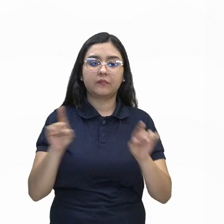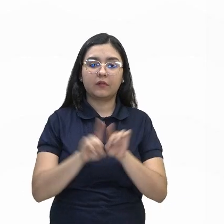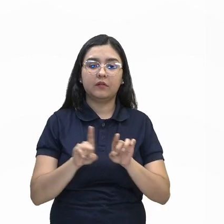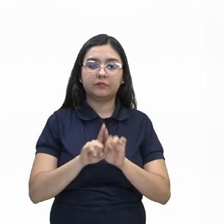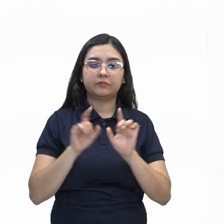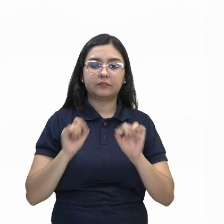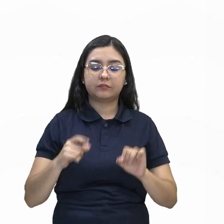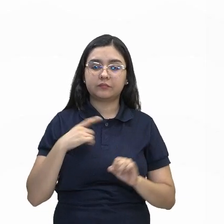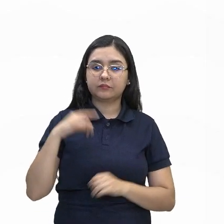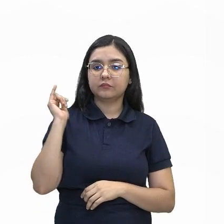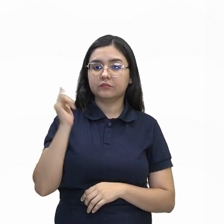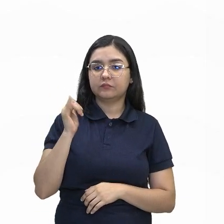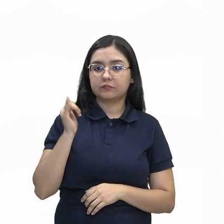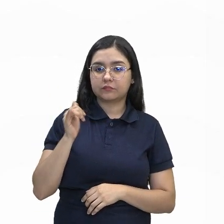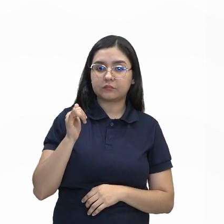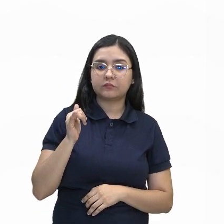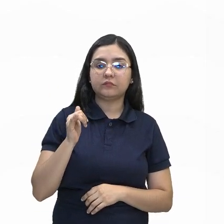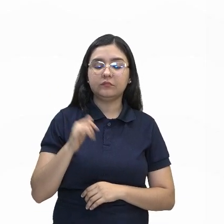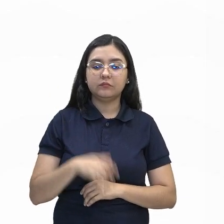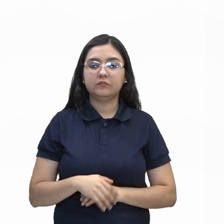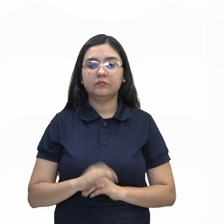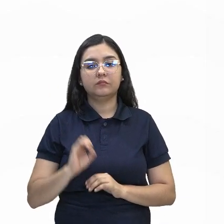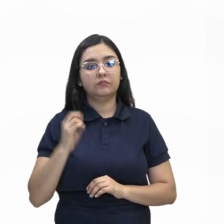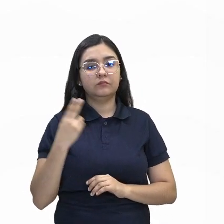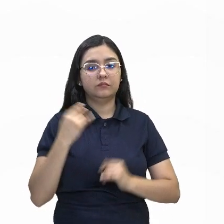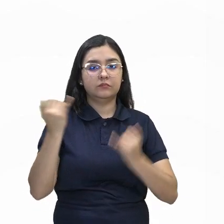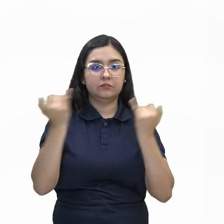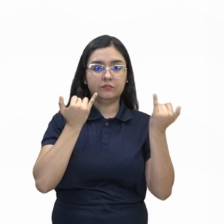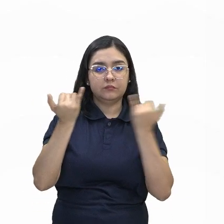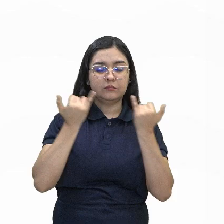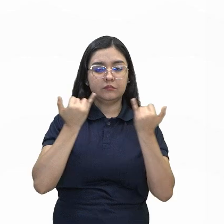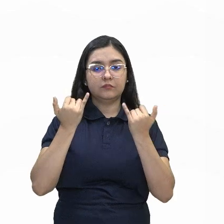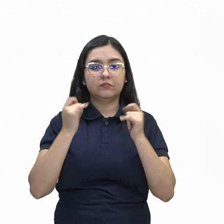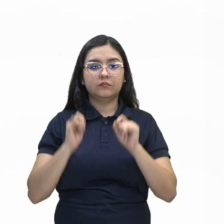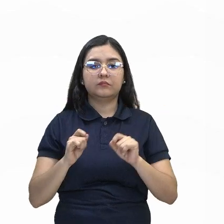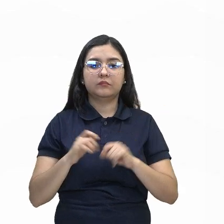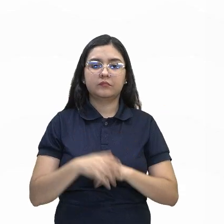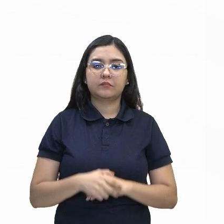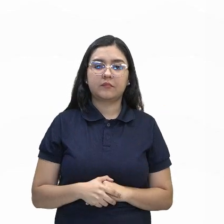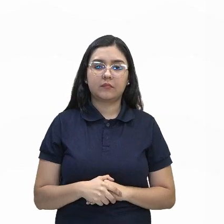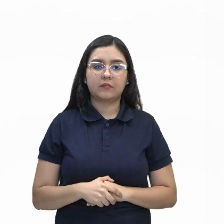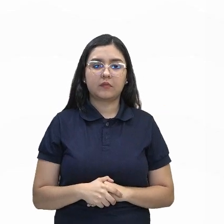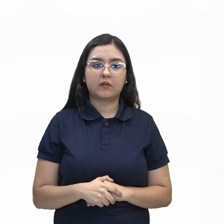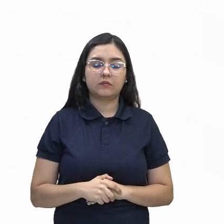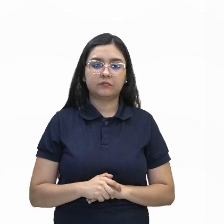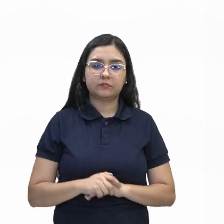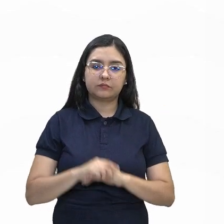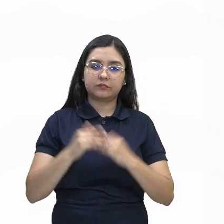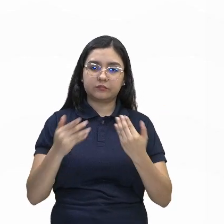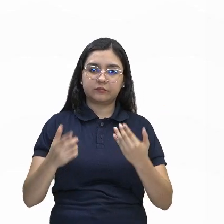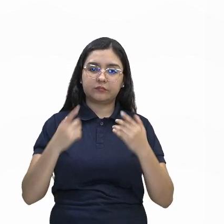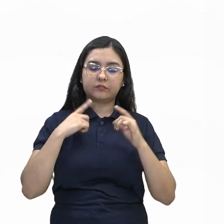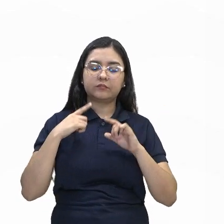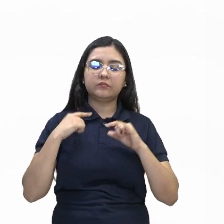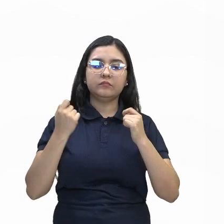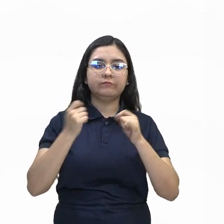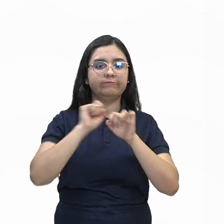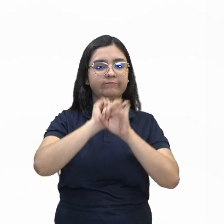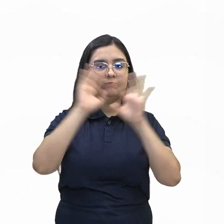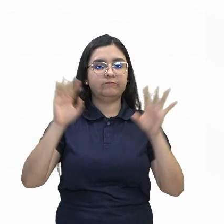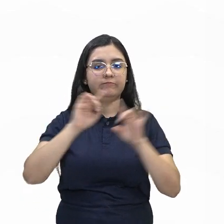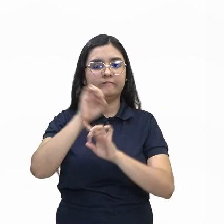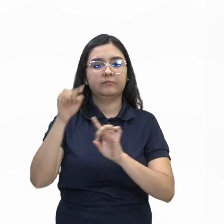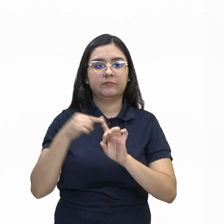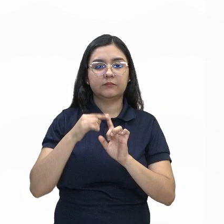prosa as narrativas, ou uma informação que é passada de uma maneira mais clara e objetiva. Então, se puder